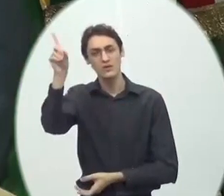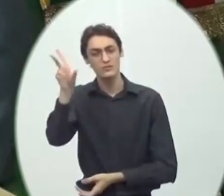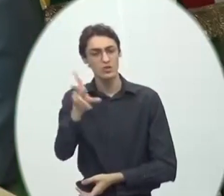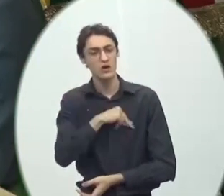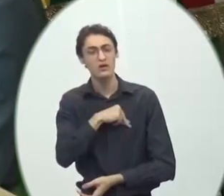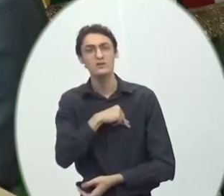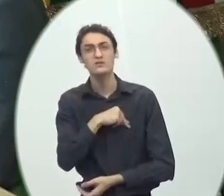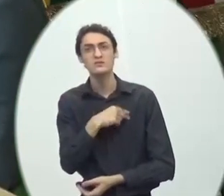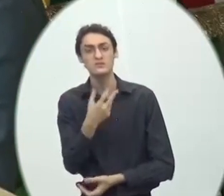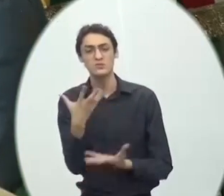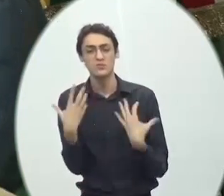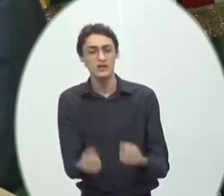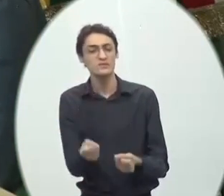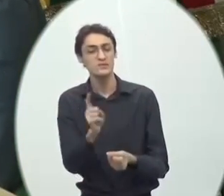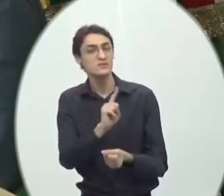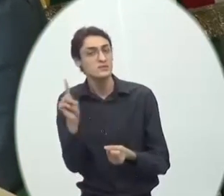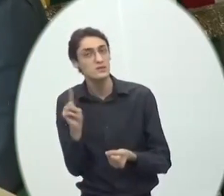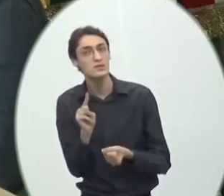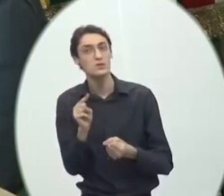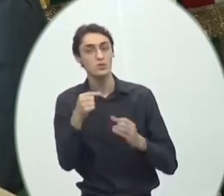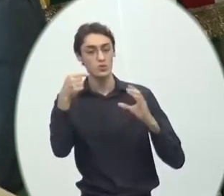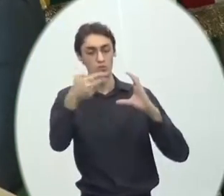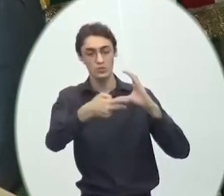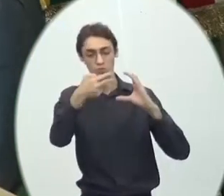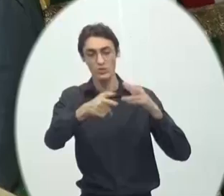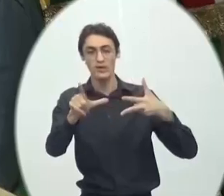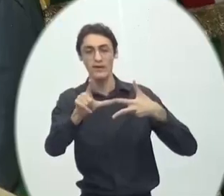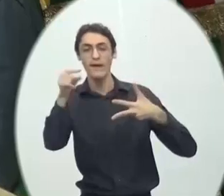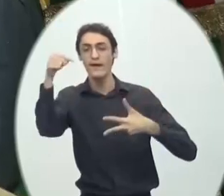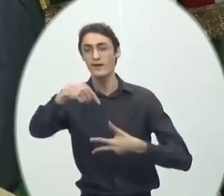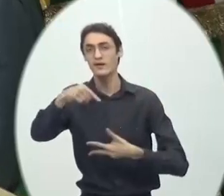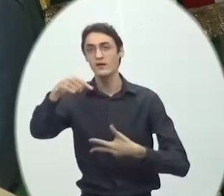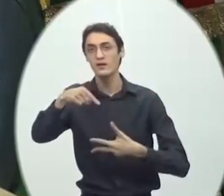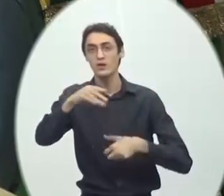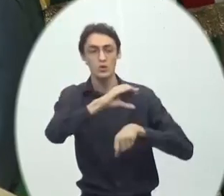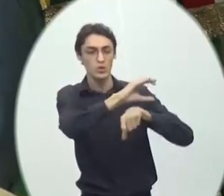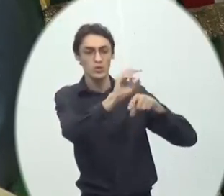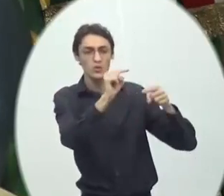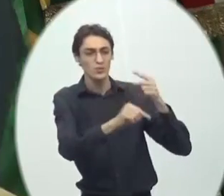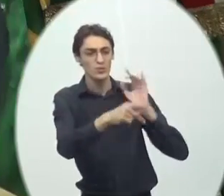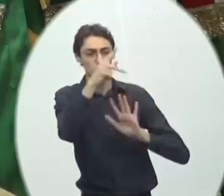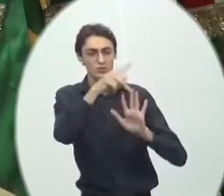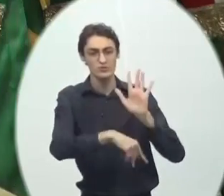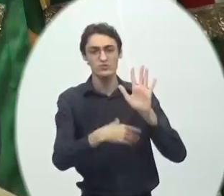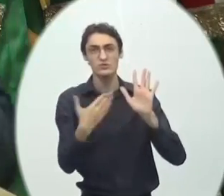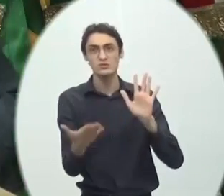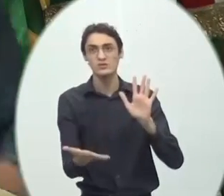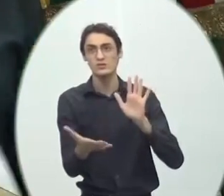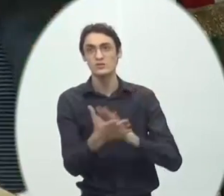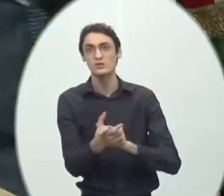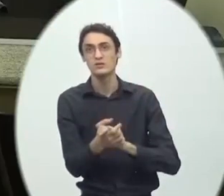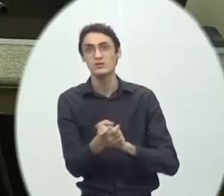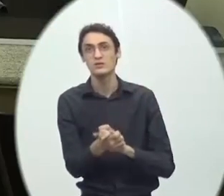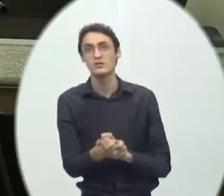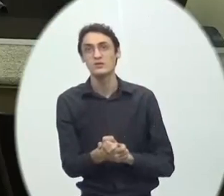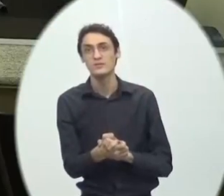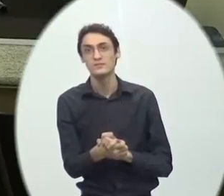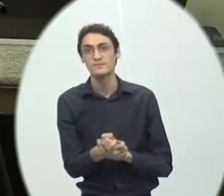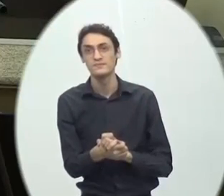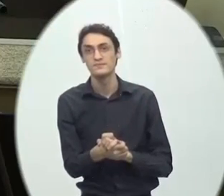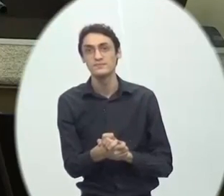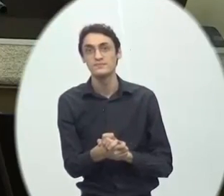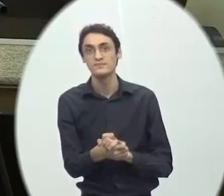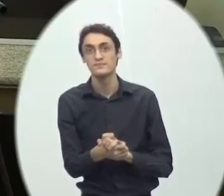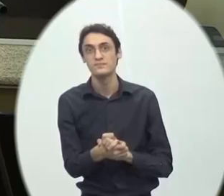inadmissível. A nossa casa legislativa dá por inconstitucional um projeto desse. Questão de ordem, senhor presidente.